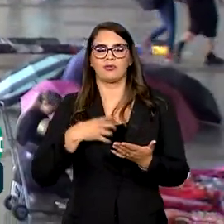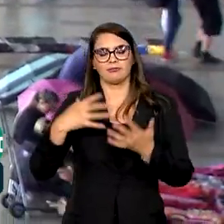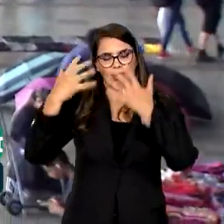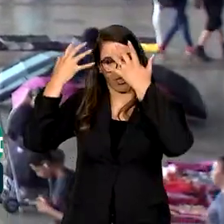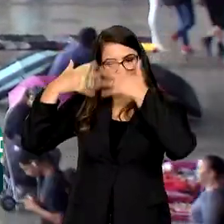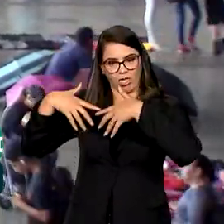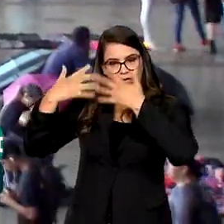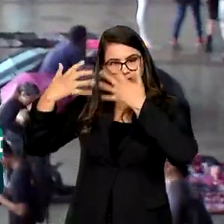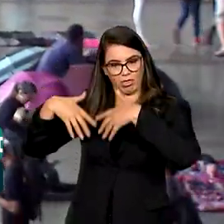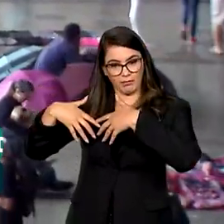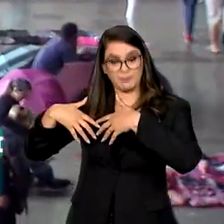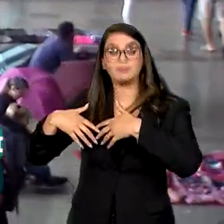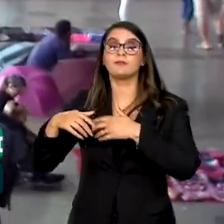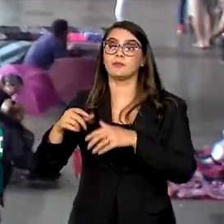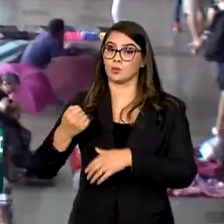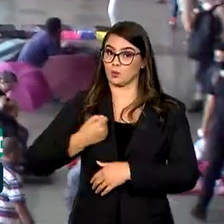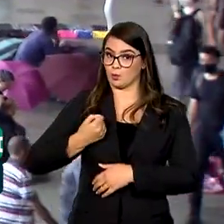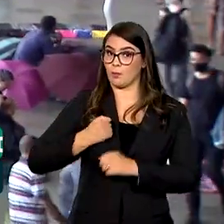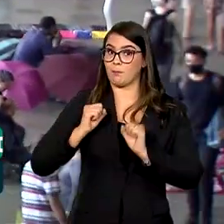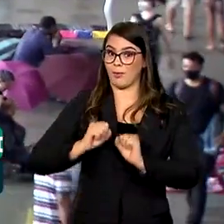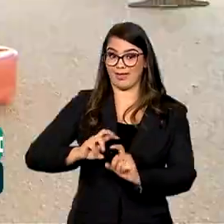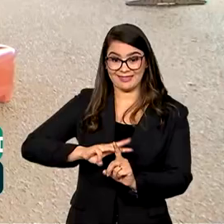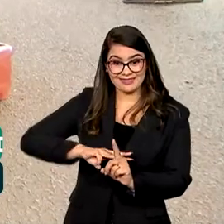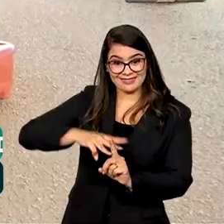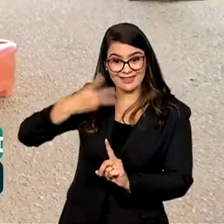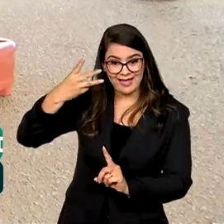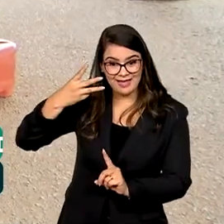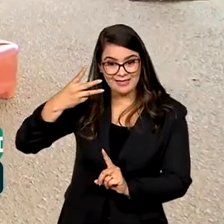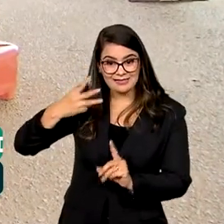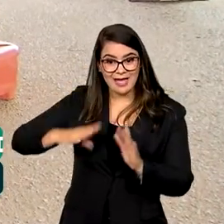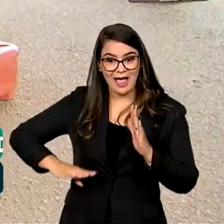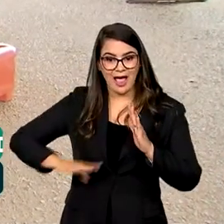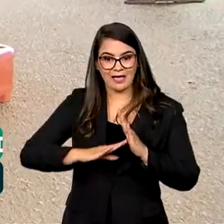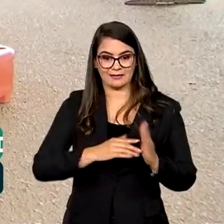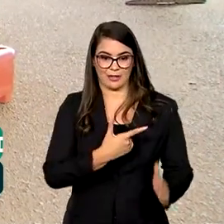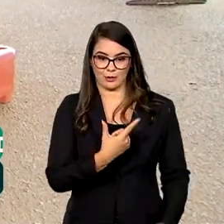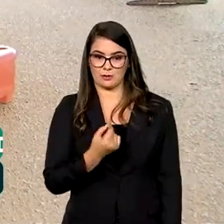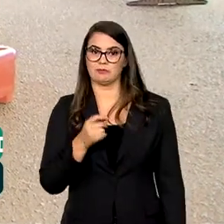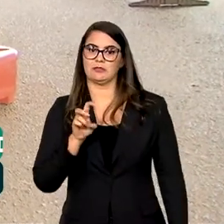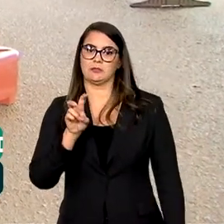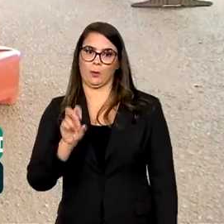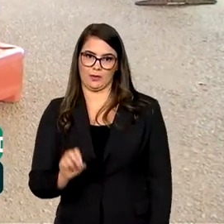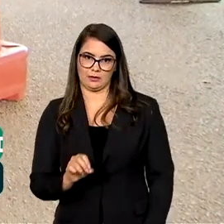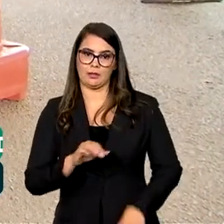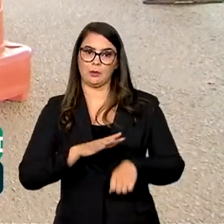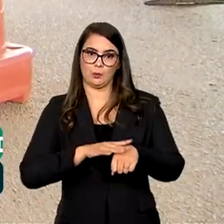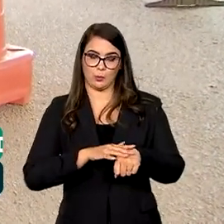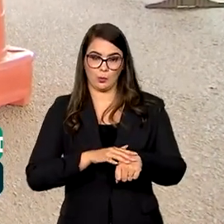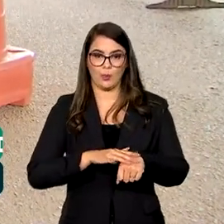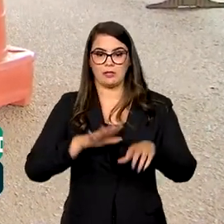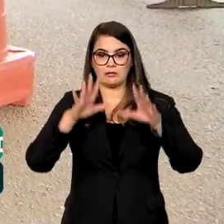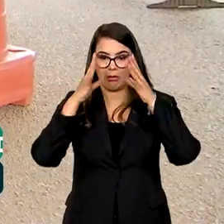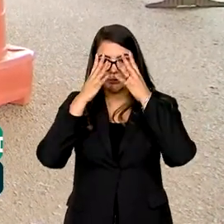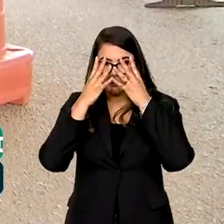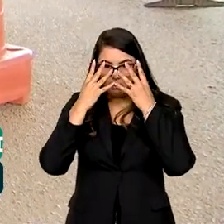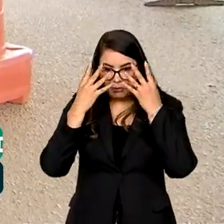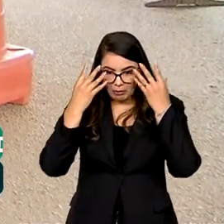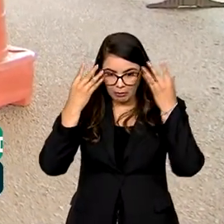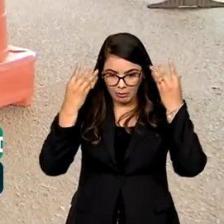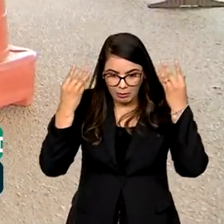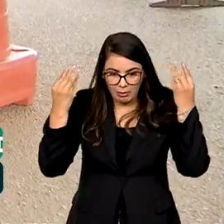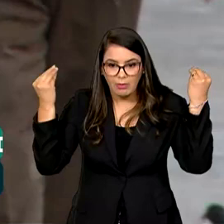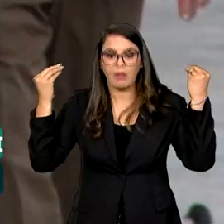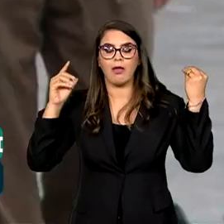demência. E esse número pode triplicar até 2050. A doença de Alzheimer é uma